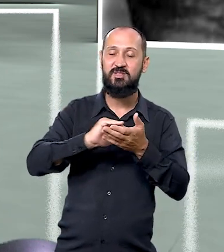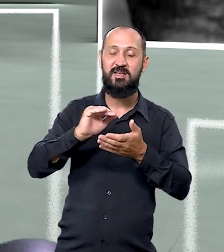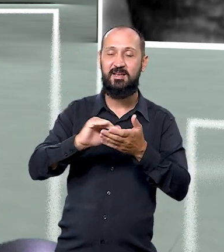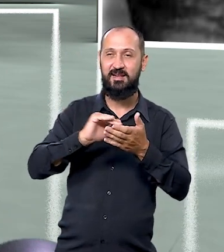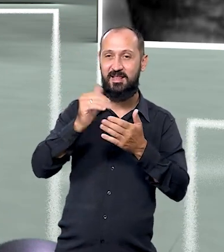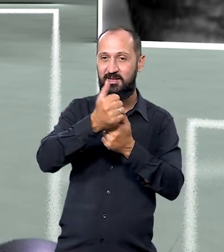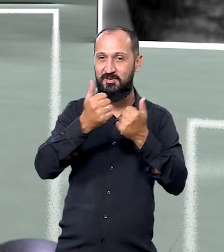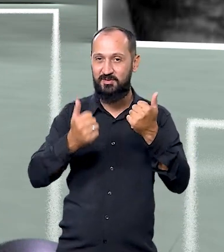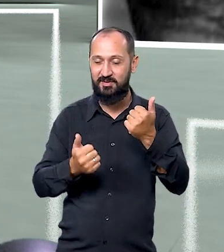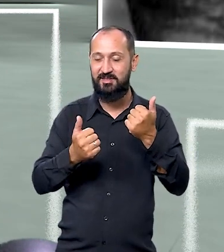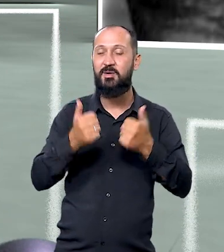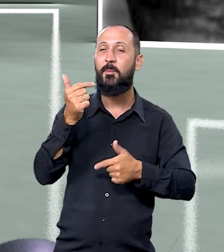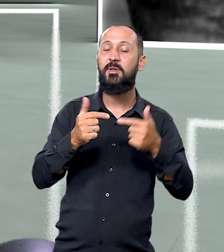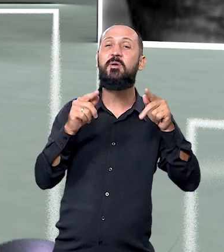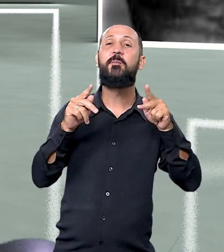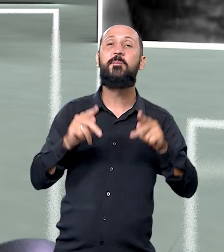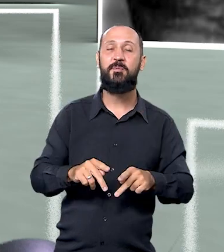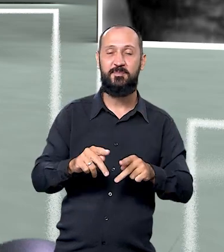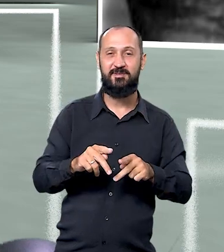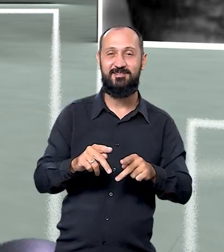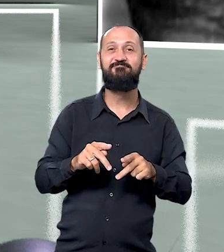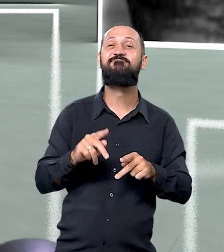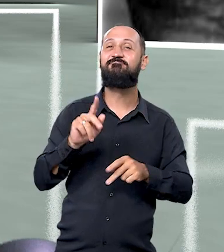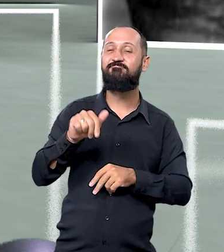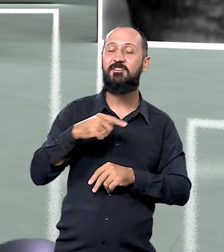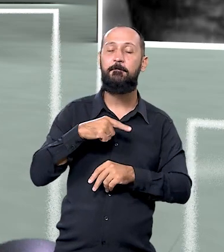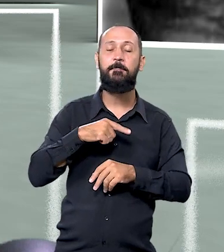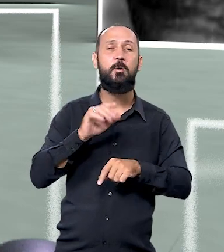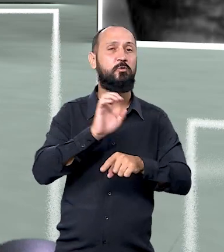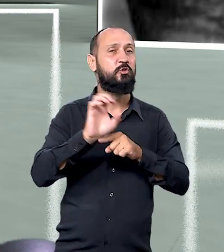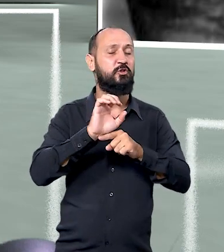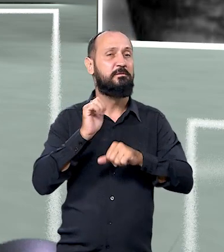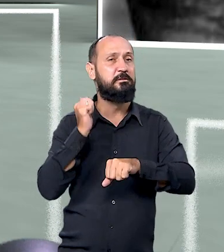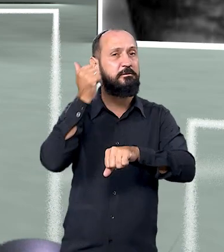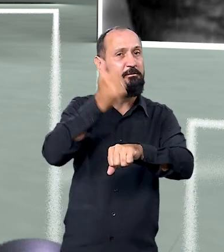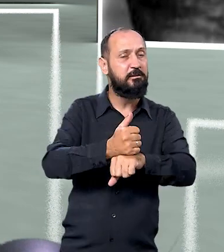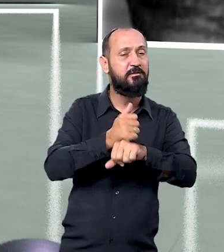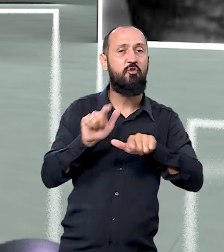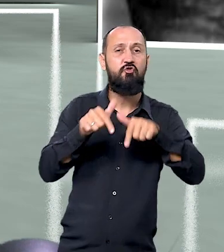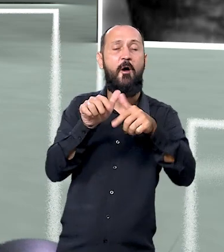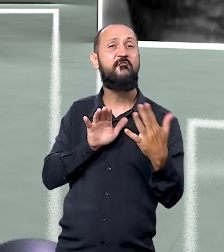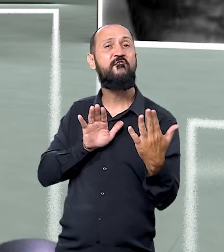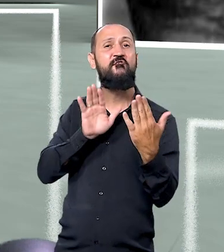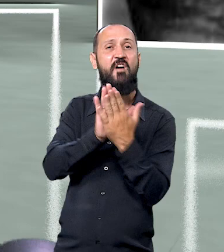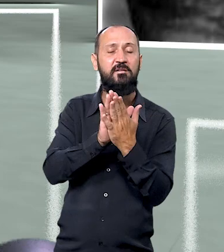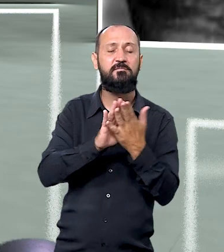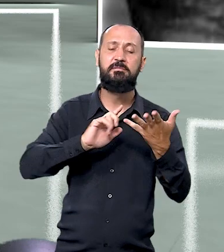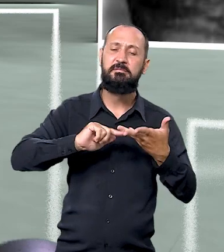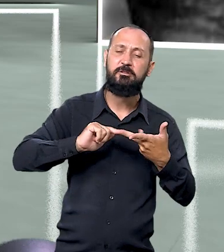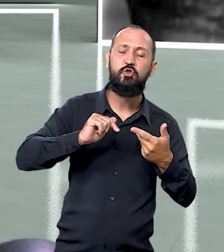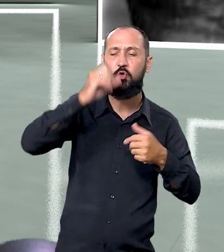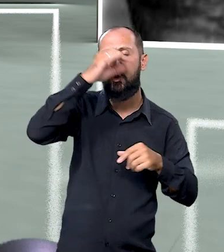Estado de Políticas Públicas aqui do Mato Grosso do Sul, um estado que se destaca muito, na questão do enfrentamento